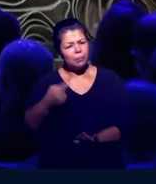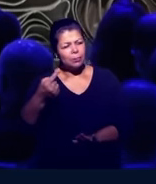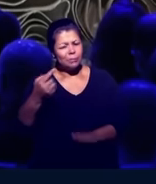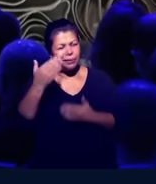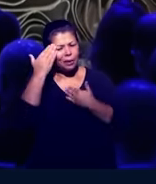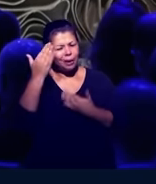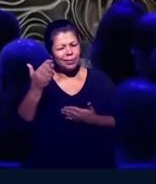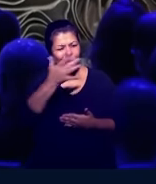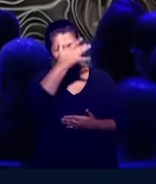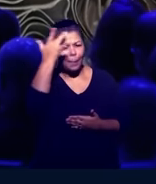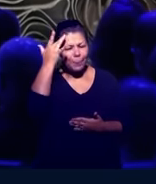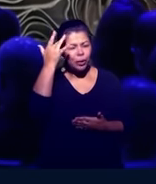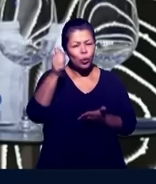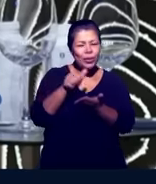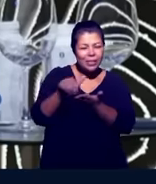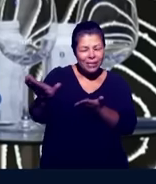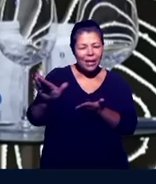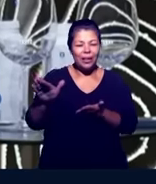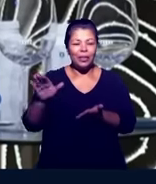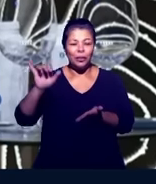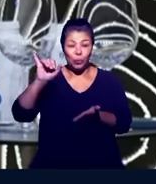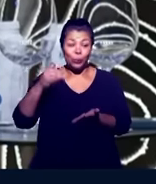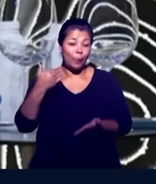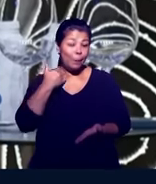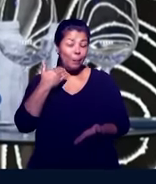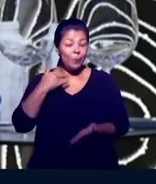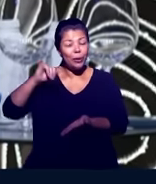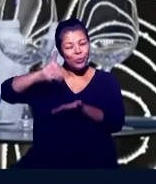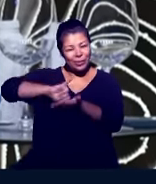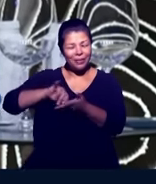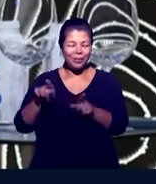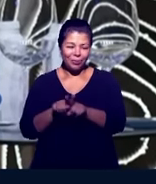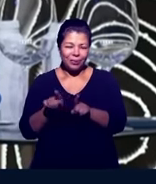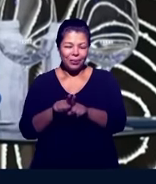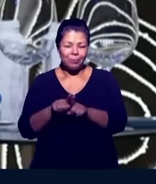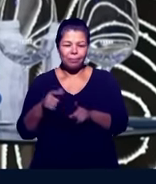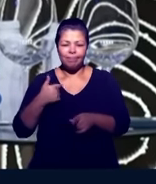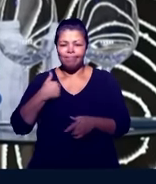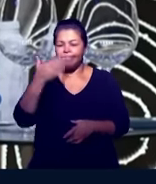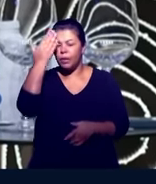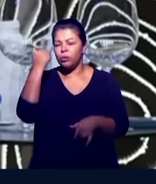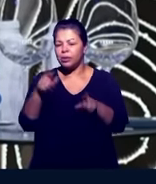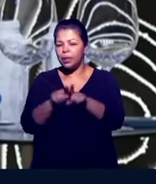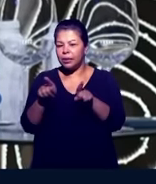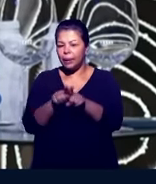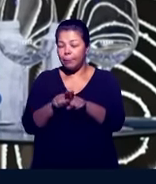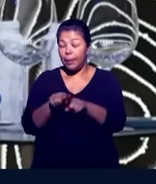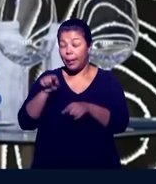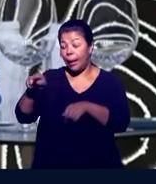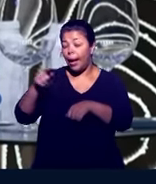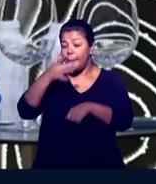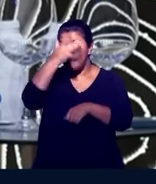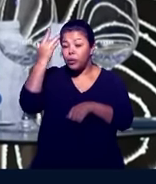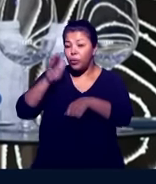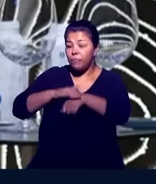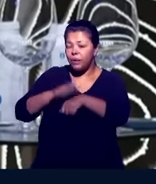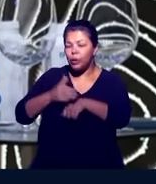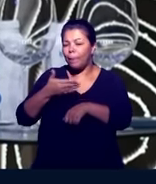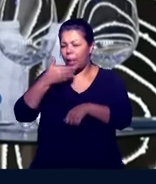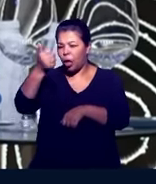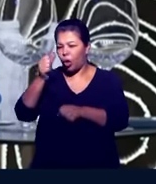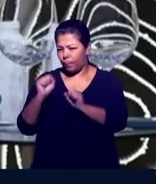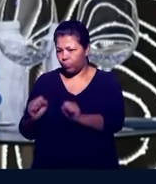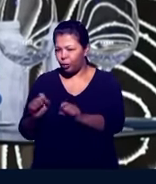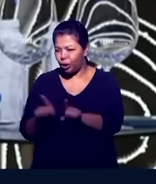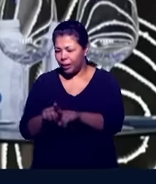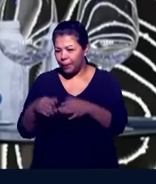o banco central que eu tenho certeza que fez o melhor que podia né segundo suas convicções pelo país mas